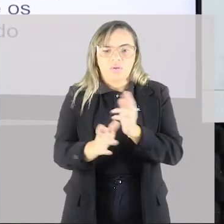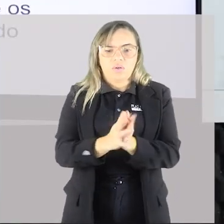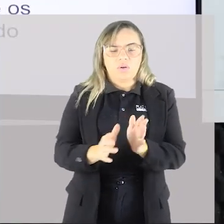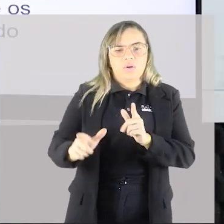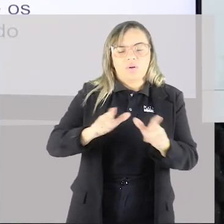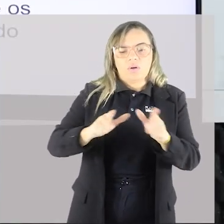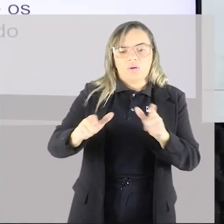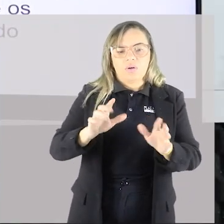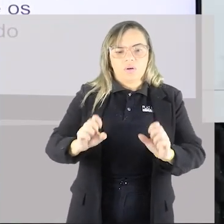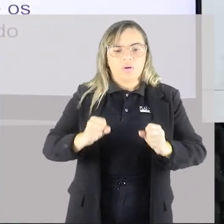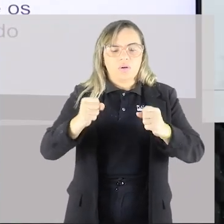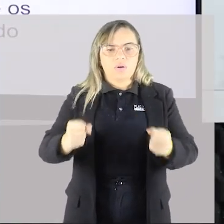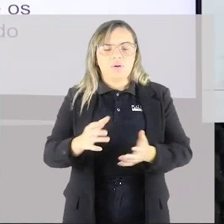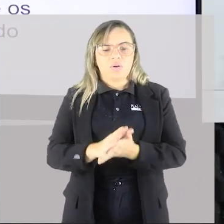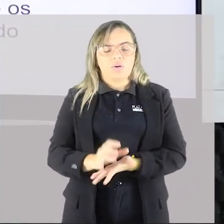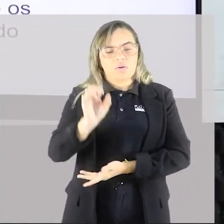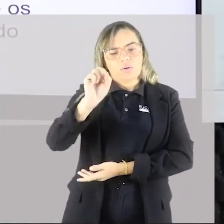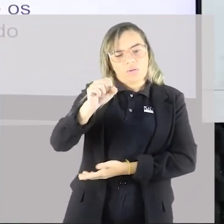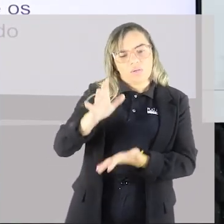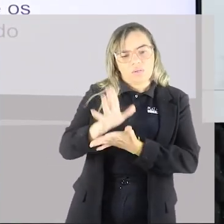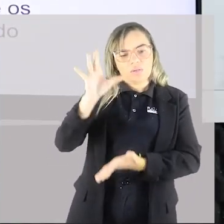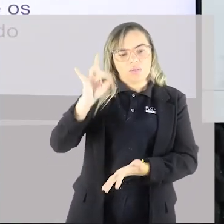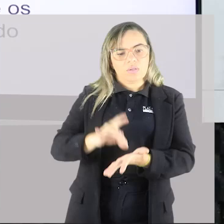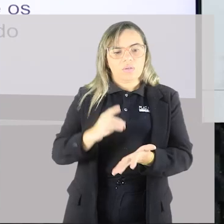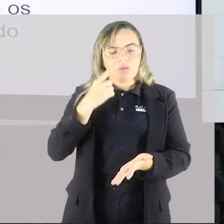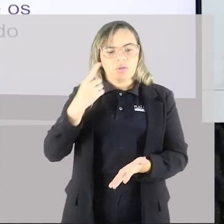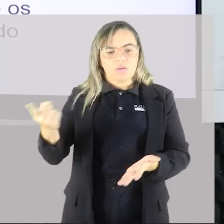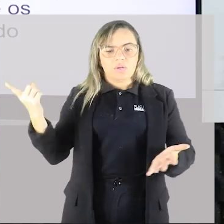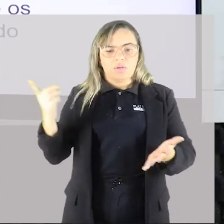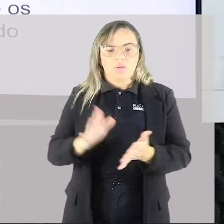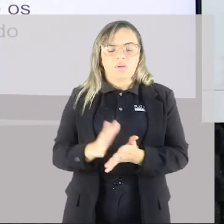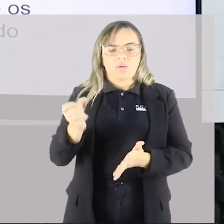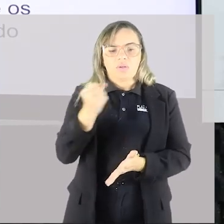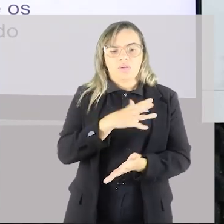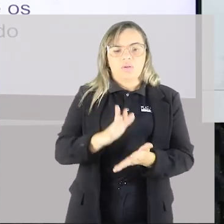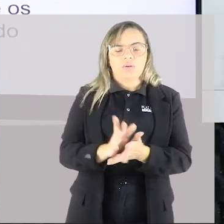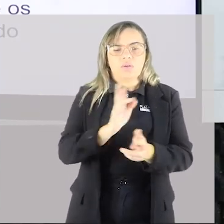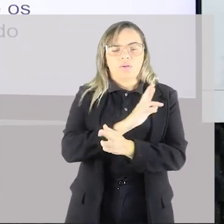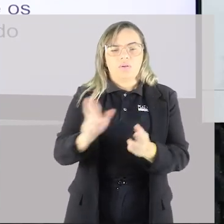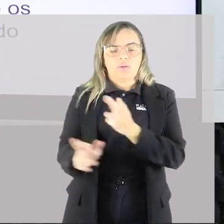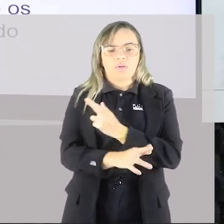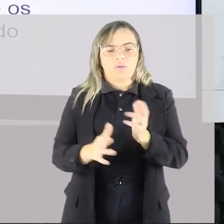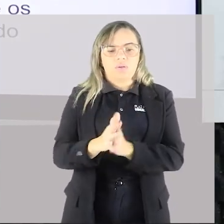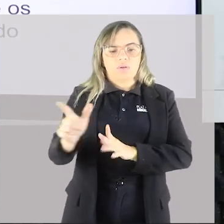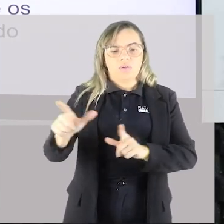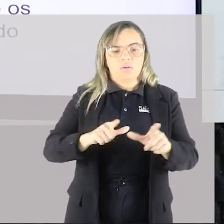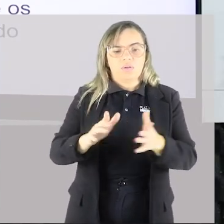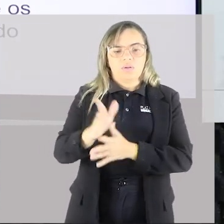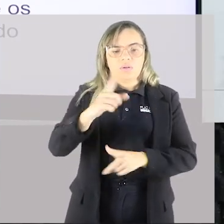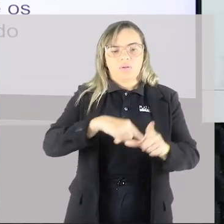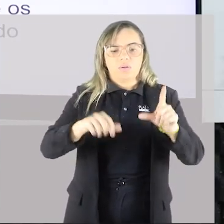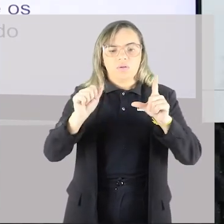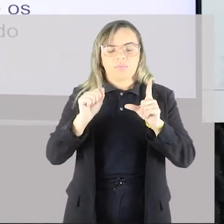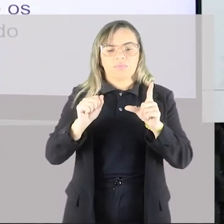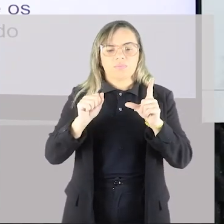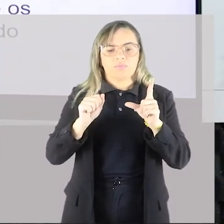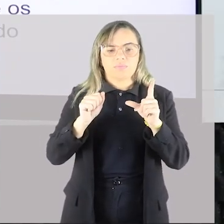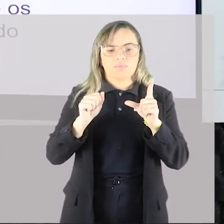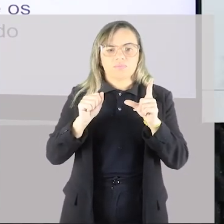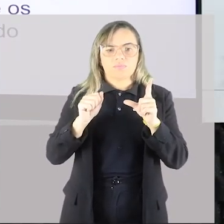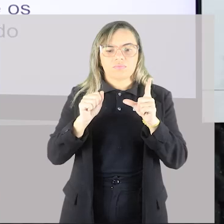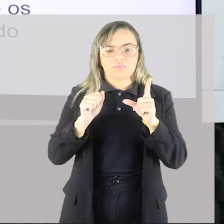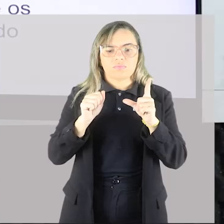é possível afirmar corretamente que novas formas de relação de trabalho. Nos países desenvolvidos, com um grande